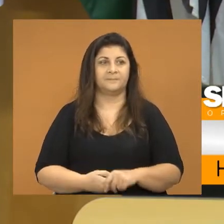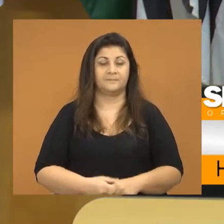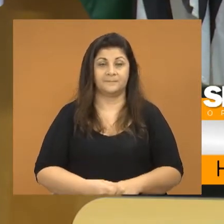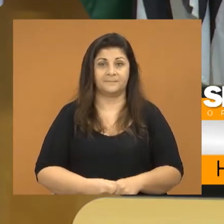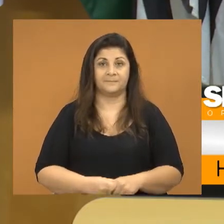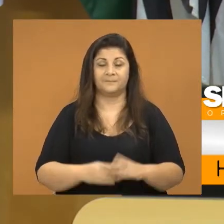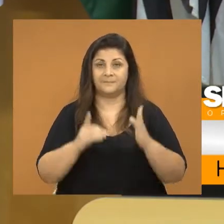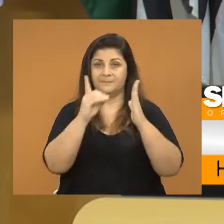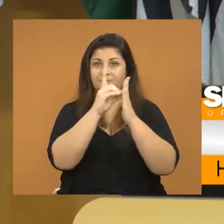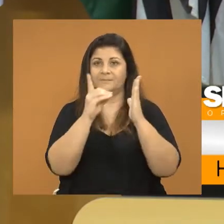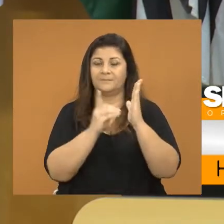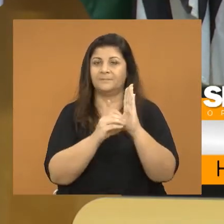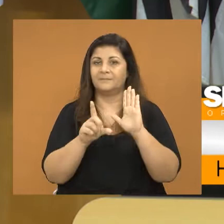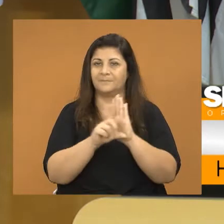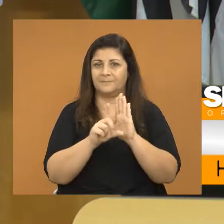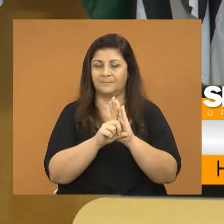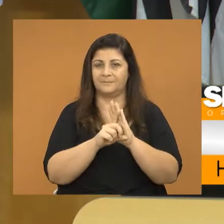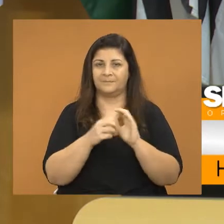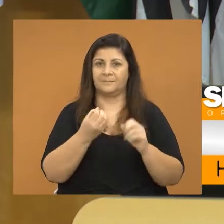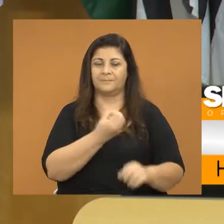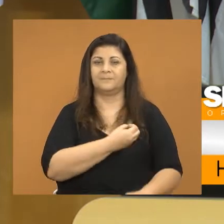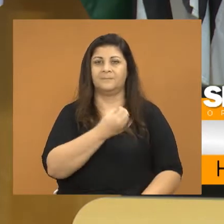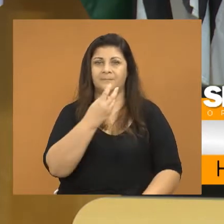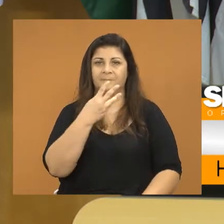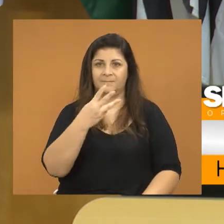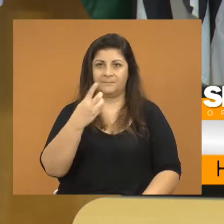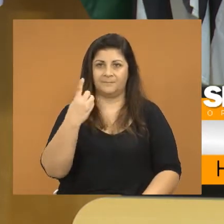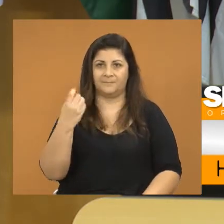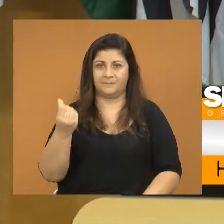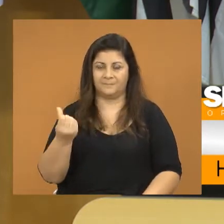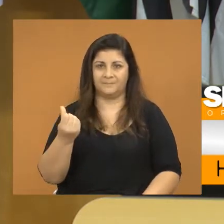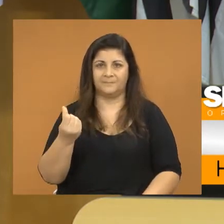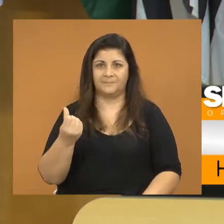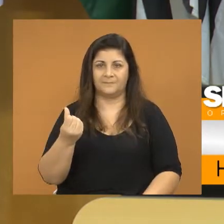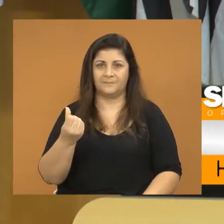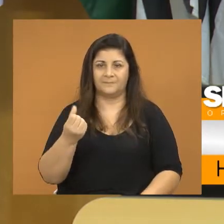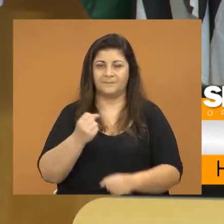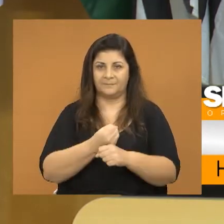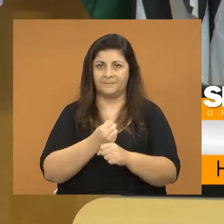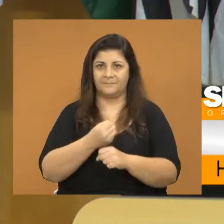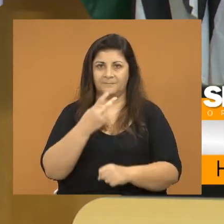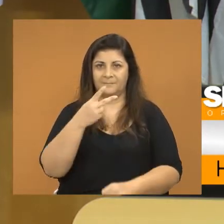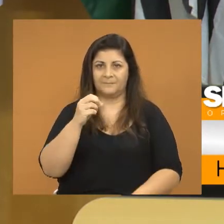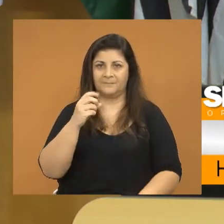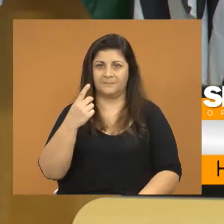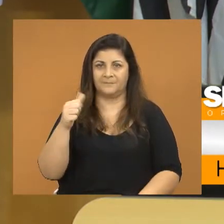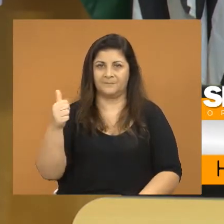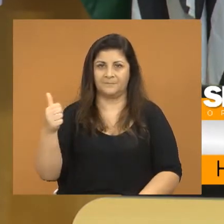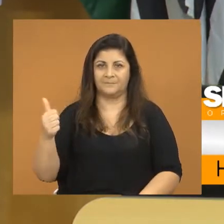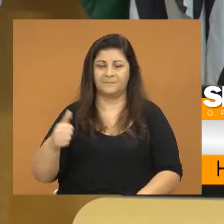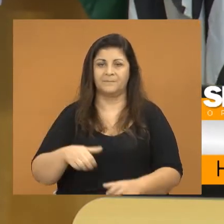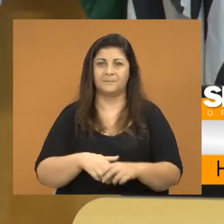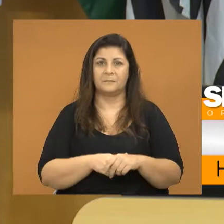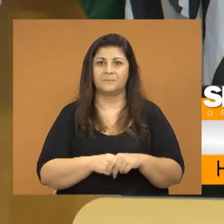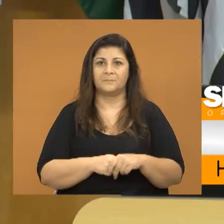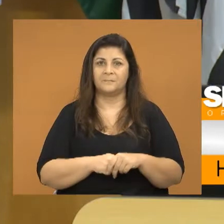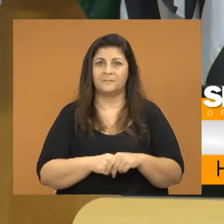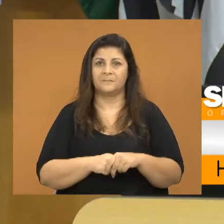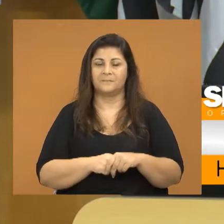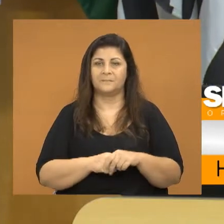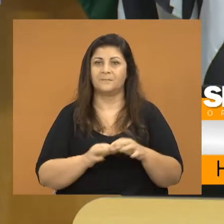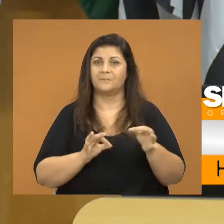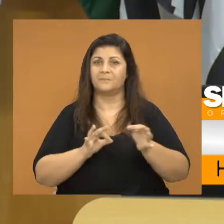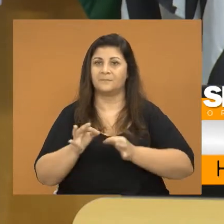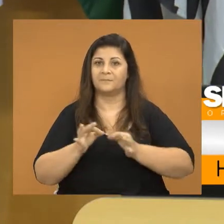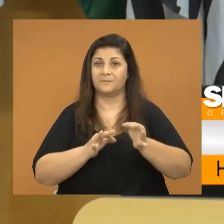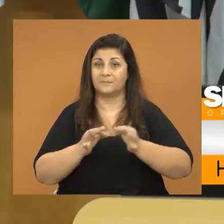O Decreto Legislativo número 316 de 2011, de autoria do então vereador Edinho Guedes, instituiu a